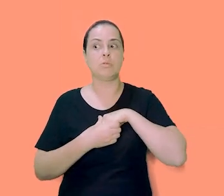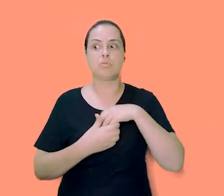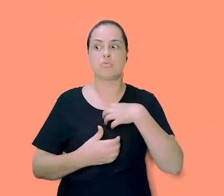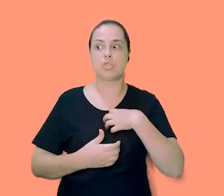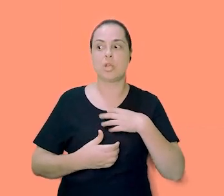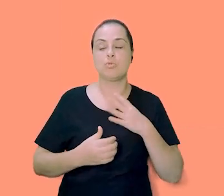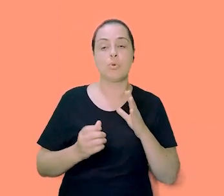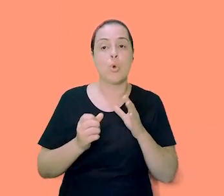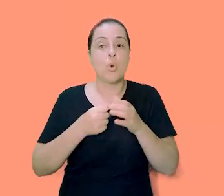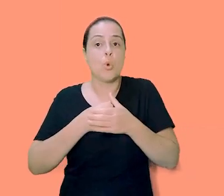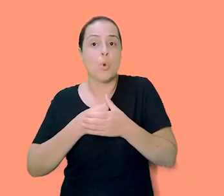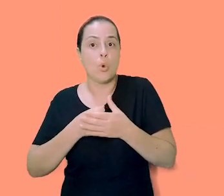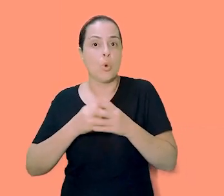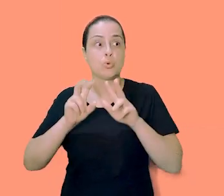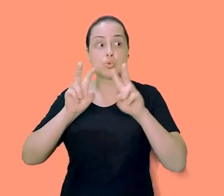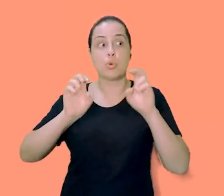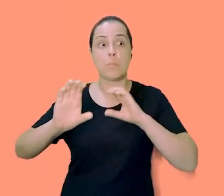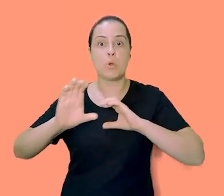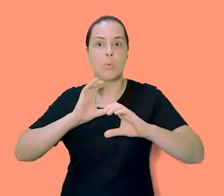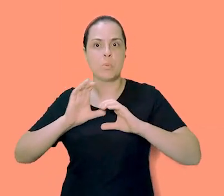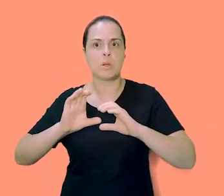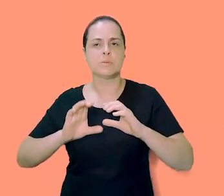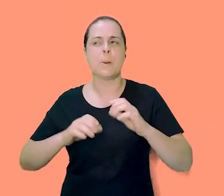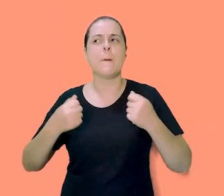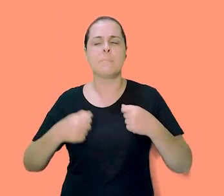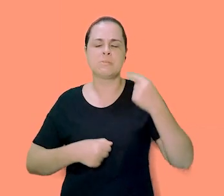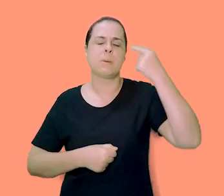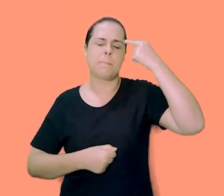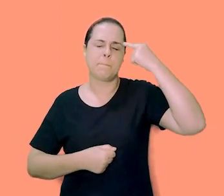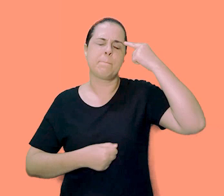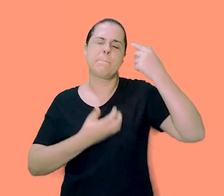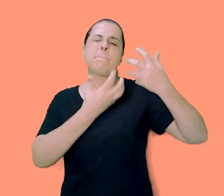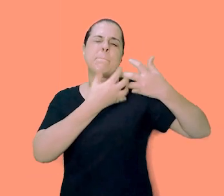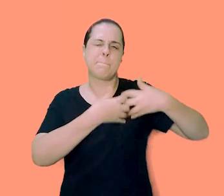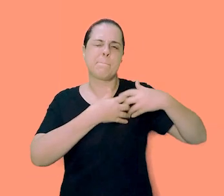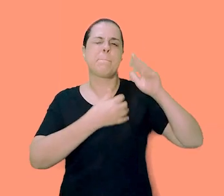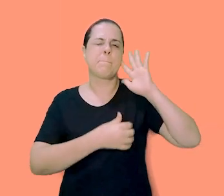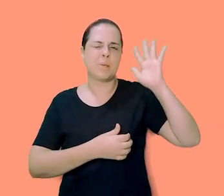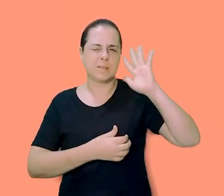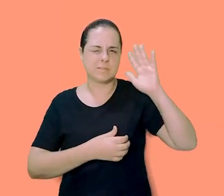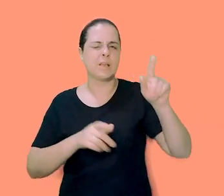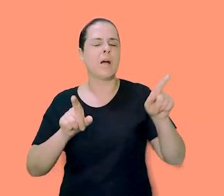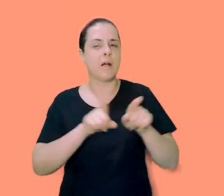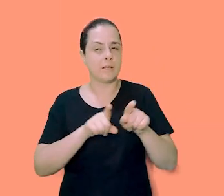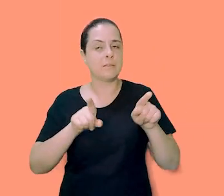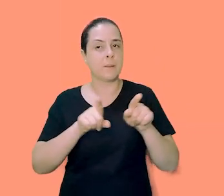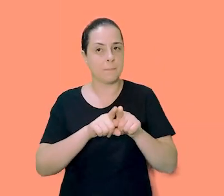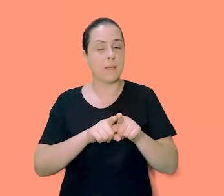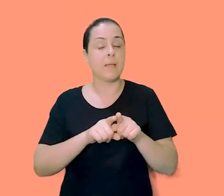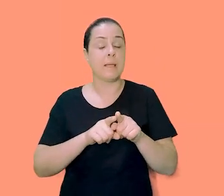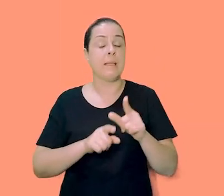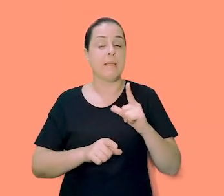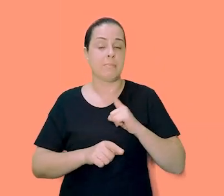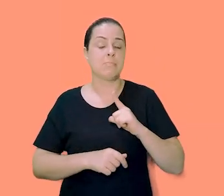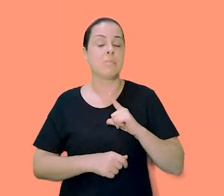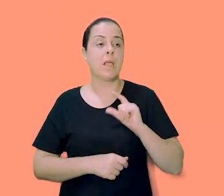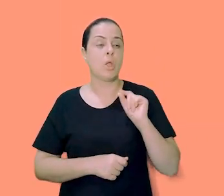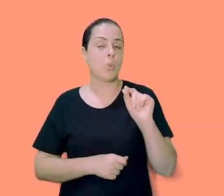questão da comunicação é algo para a gente repensar, e tem até o Marcelo da Especialistern fala muito, né, que